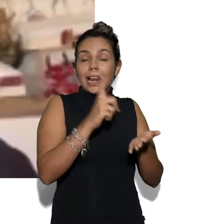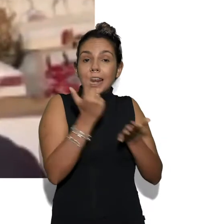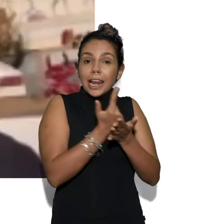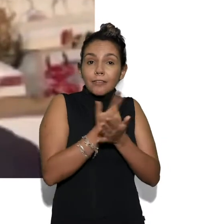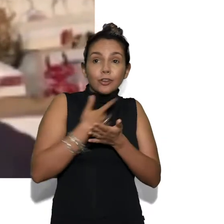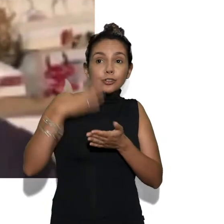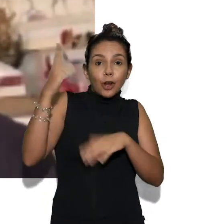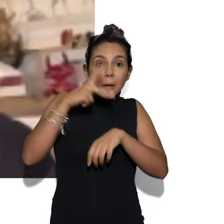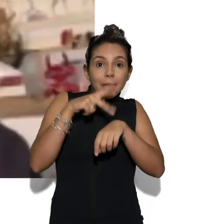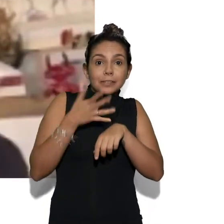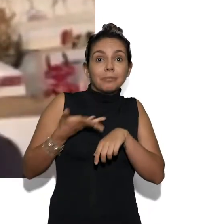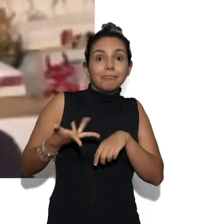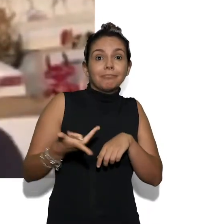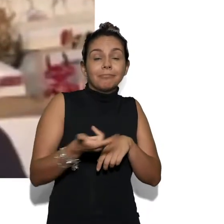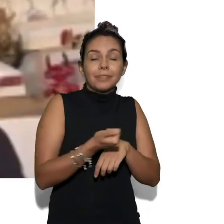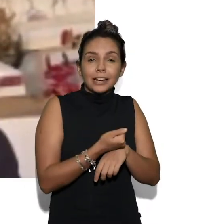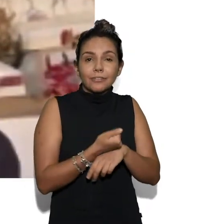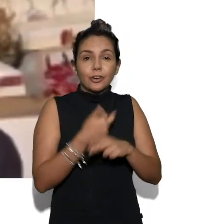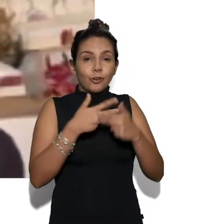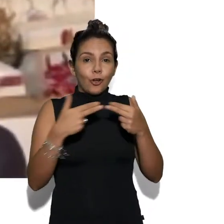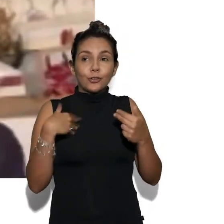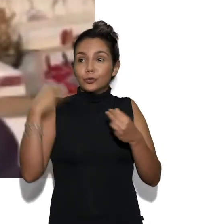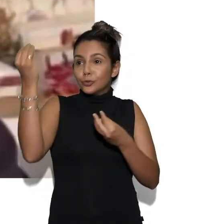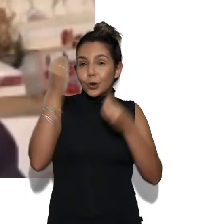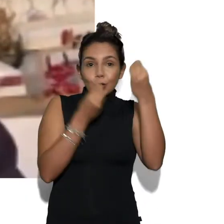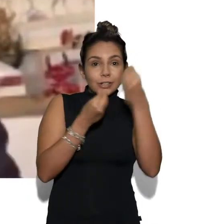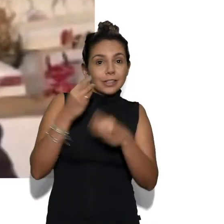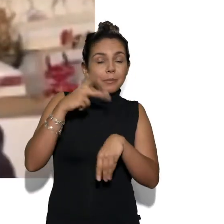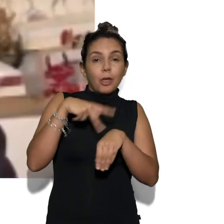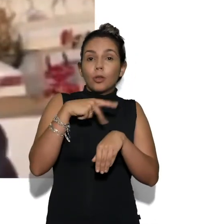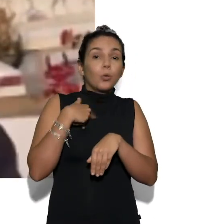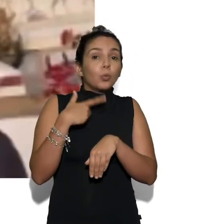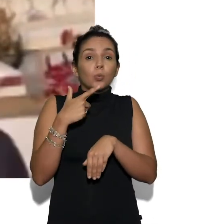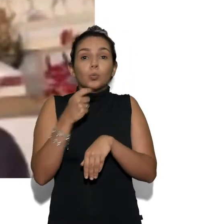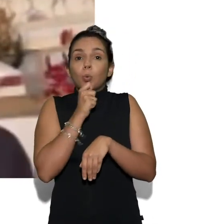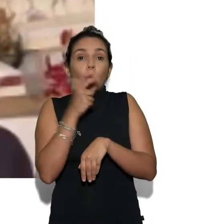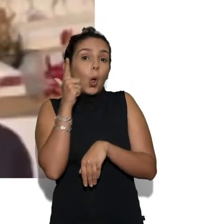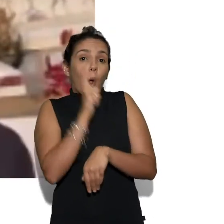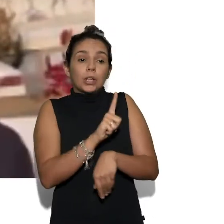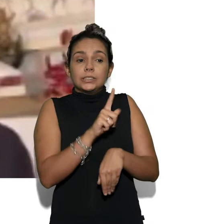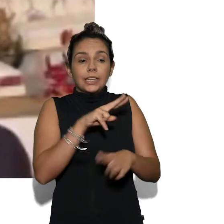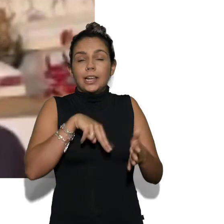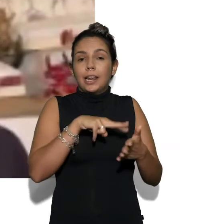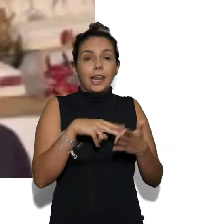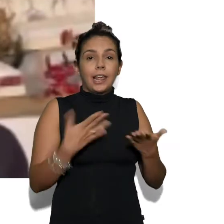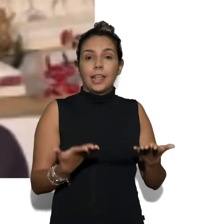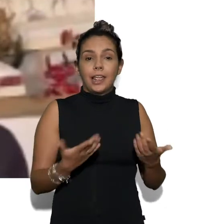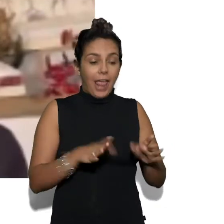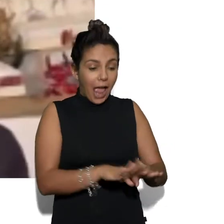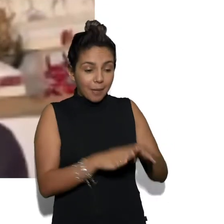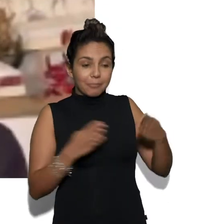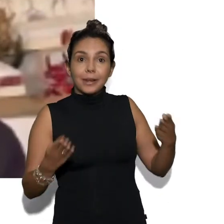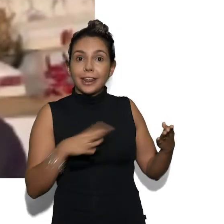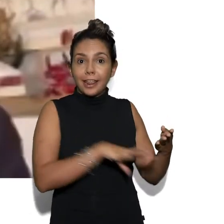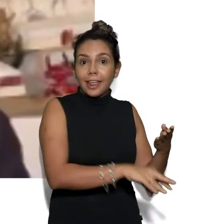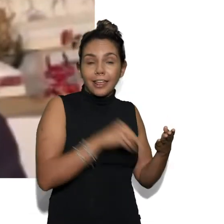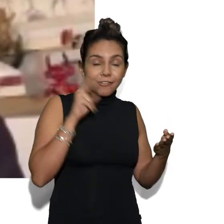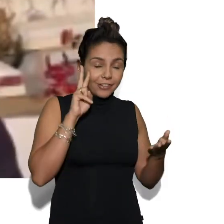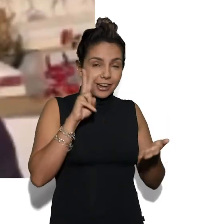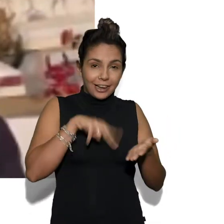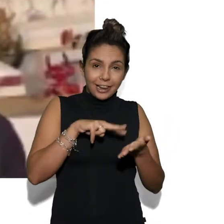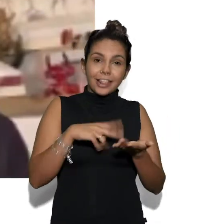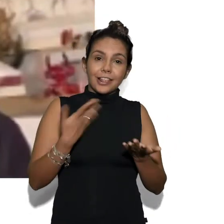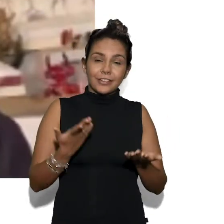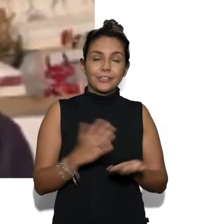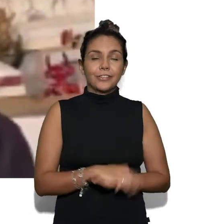trouxe de países maravilhosos e coisas que eu trouxe de países maravilhosos, eu não tive ainda condições de abrir as caixas e de ver sequer o que lá